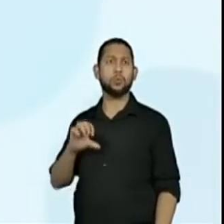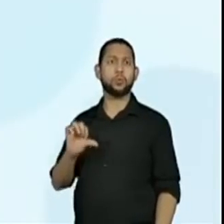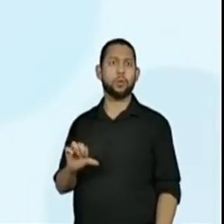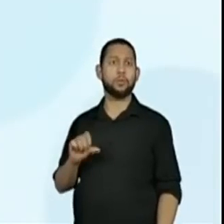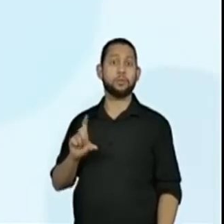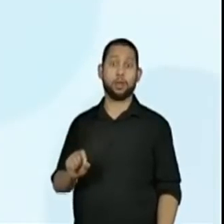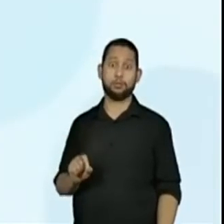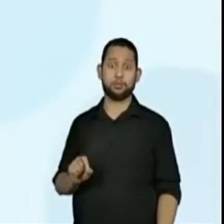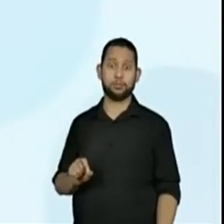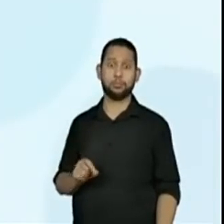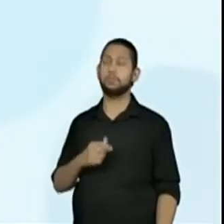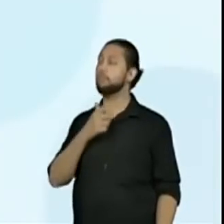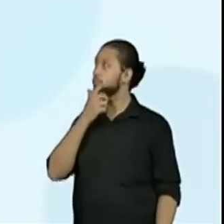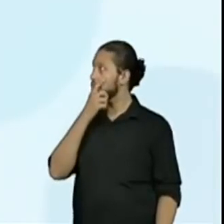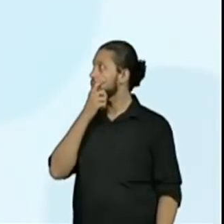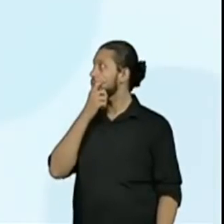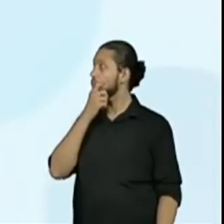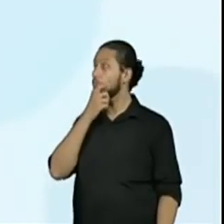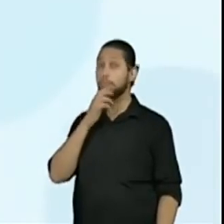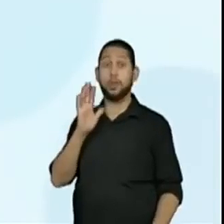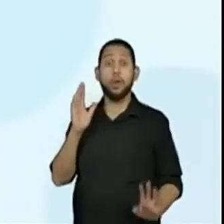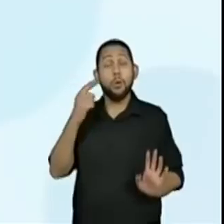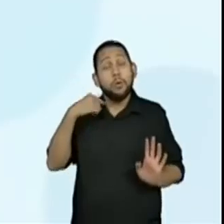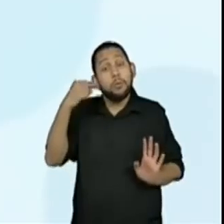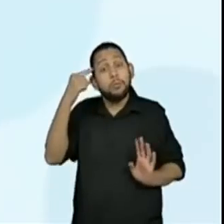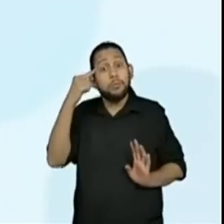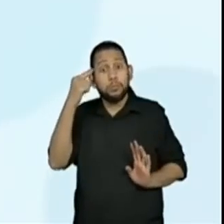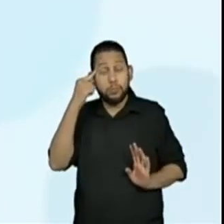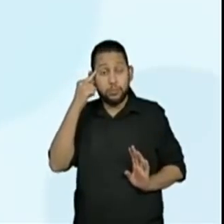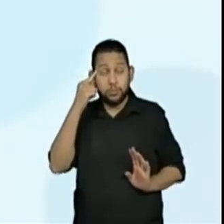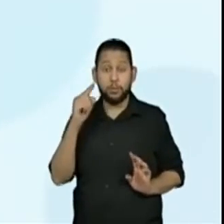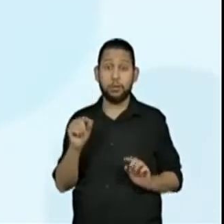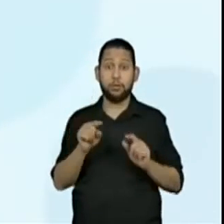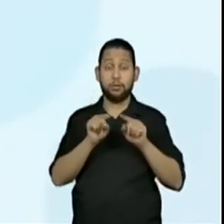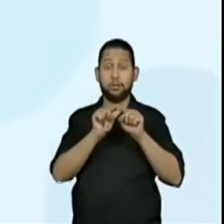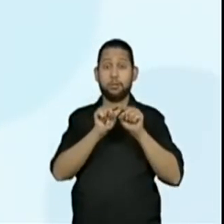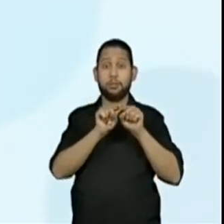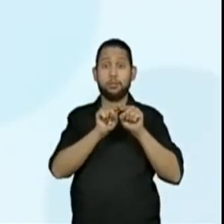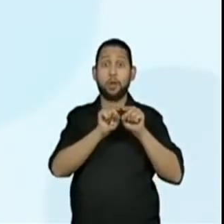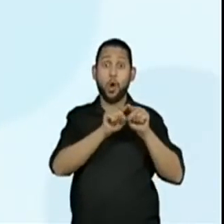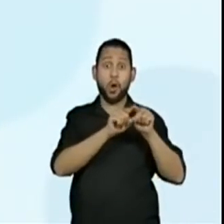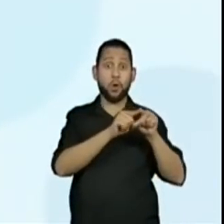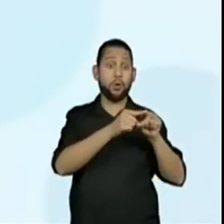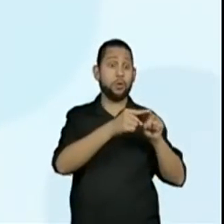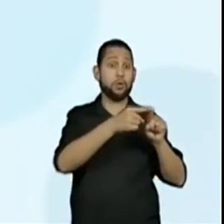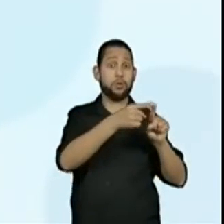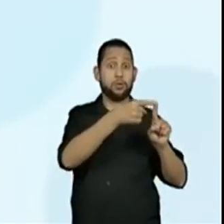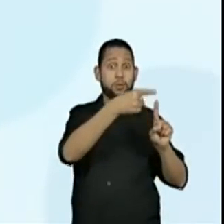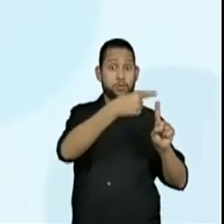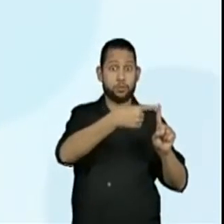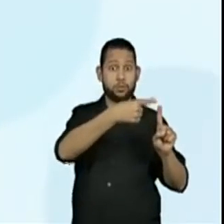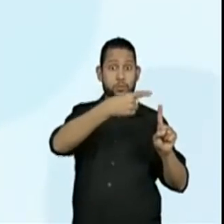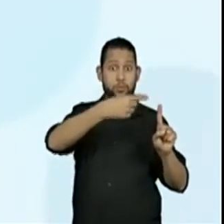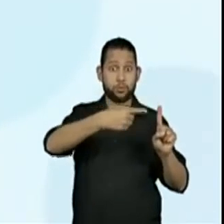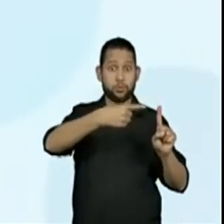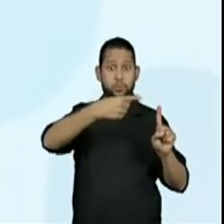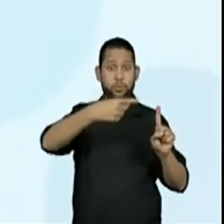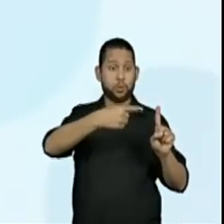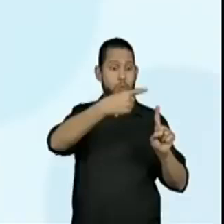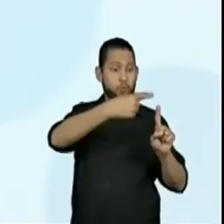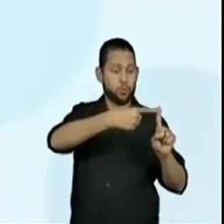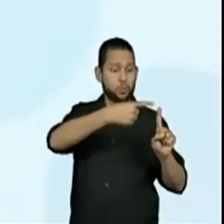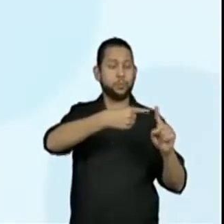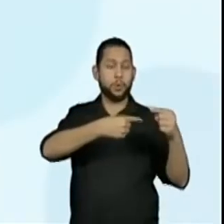9 10 eu estou pensando que eu vou fazer uma horta e a minha